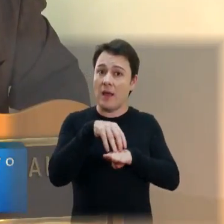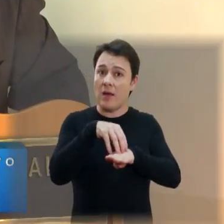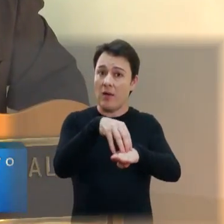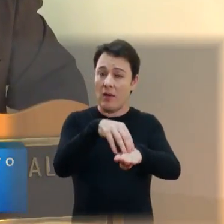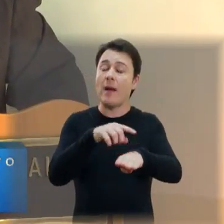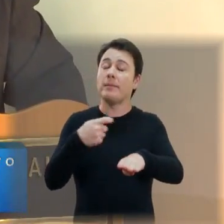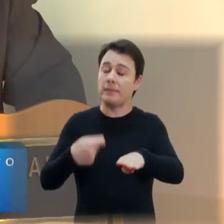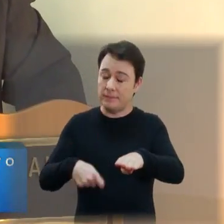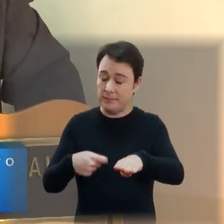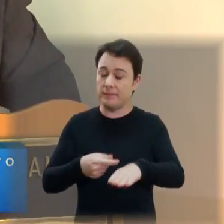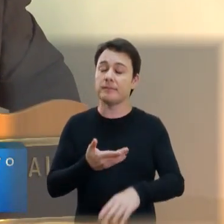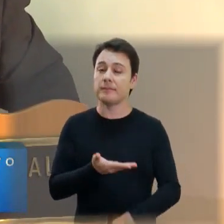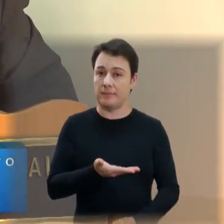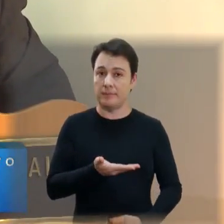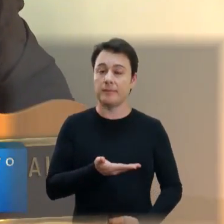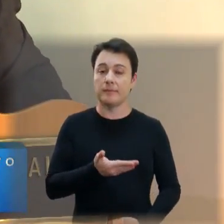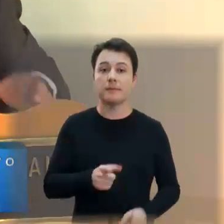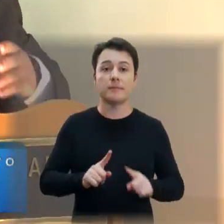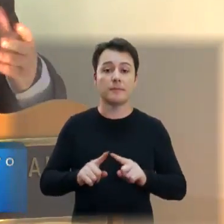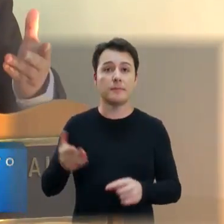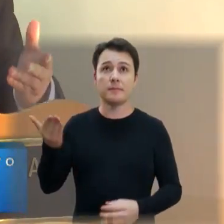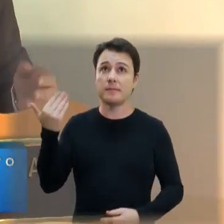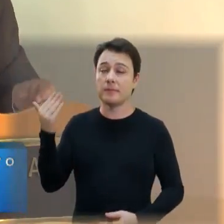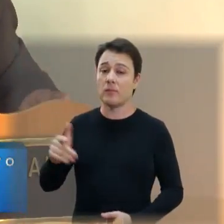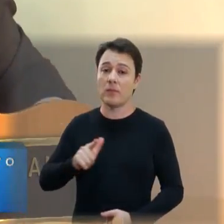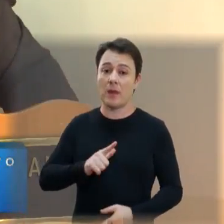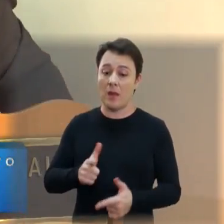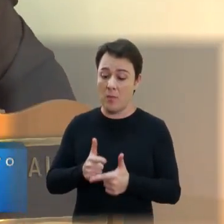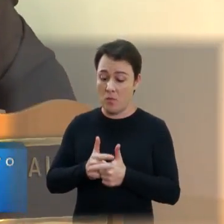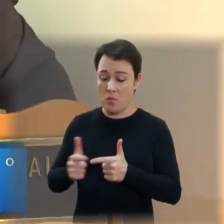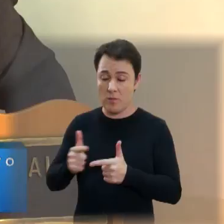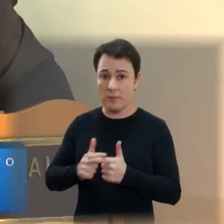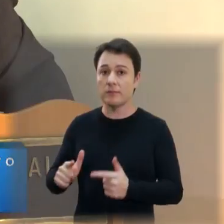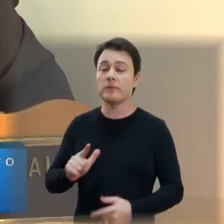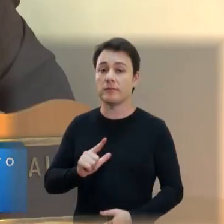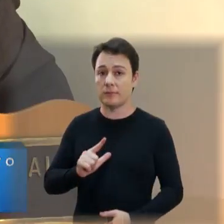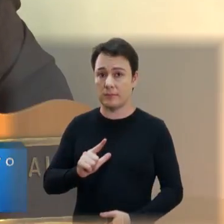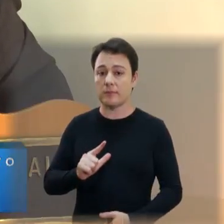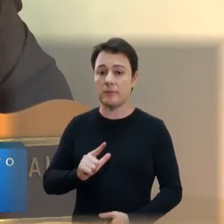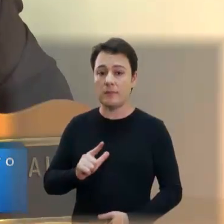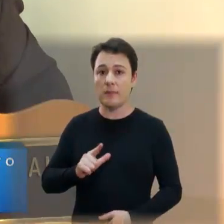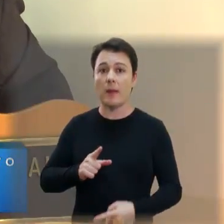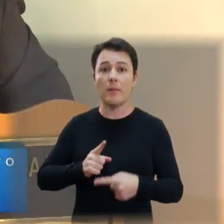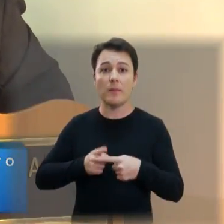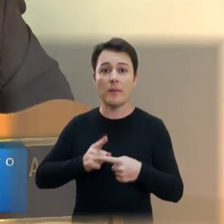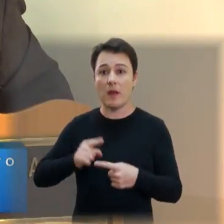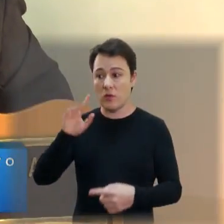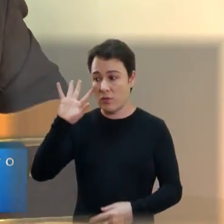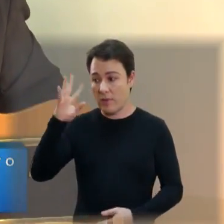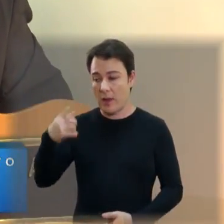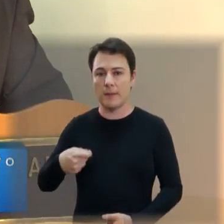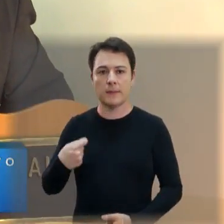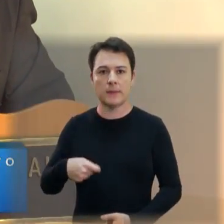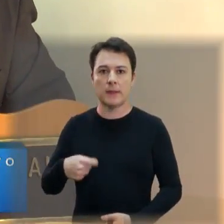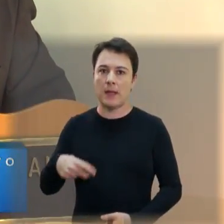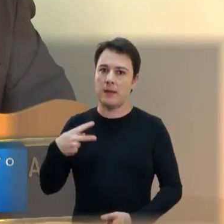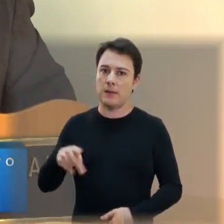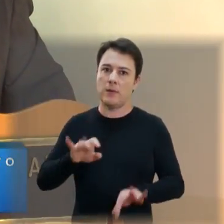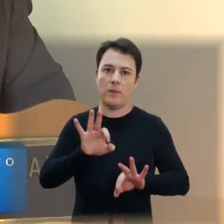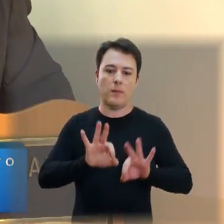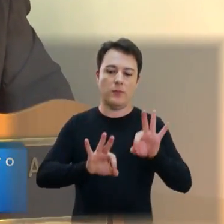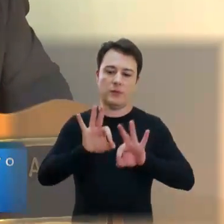do transporte, e tinha essa problemática aí que precisava resolver através desse projeto de lei.